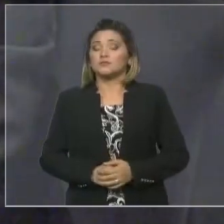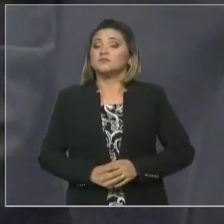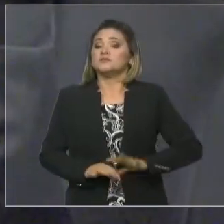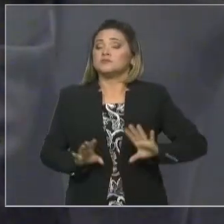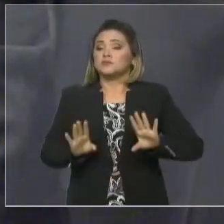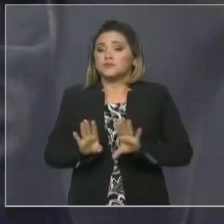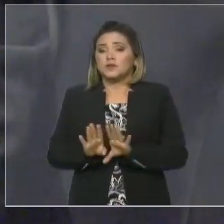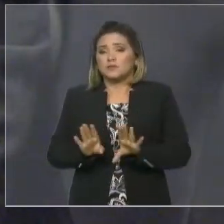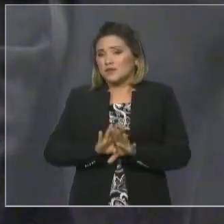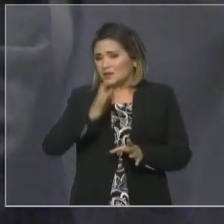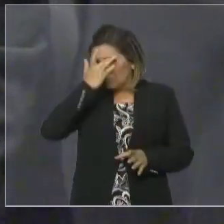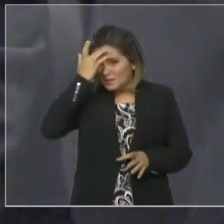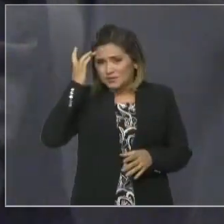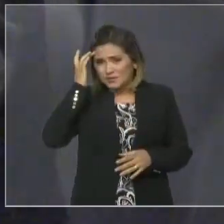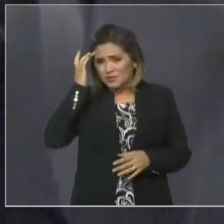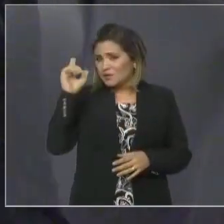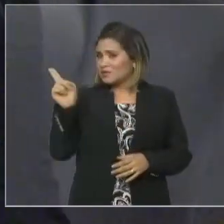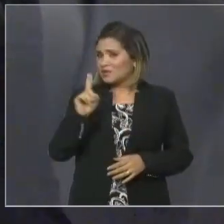funcionando.